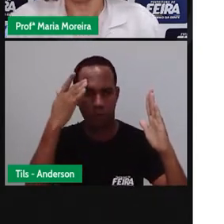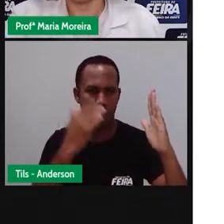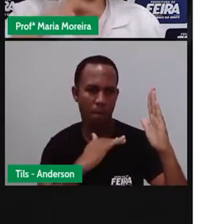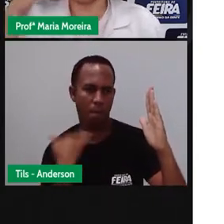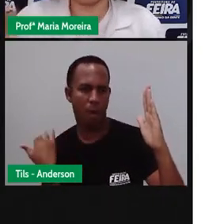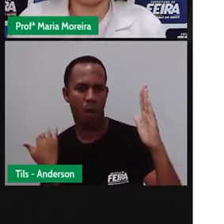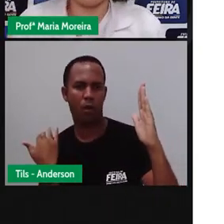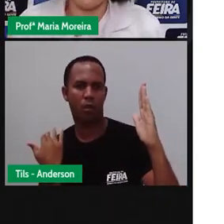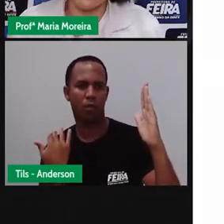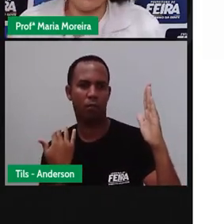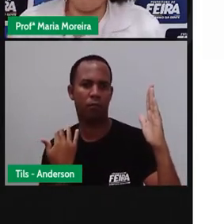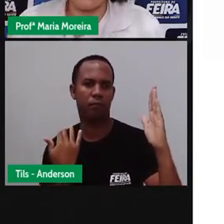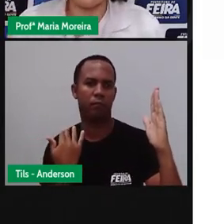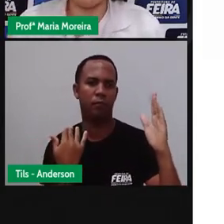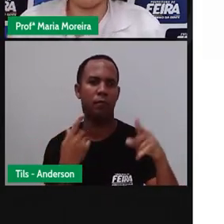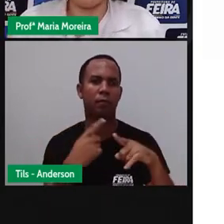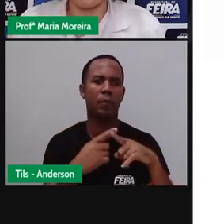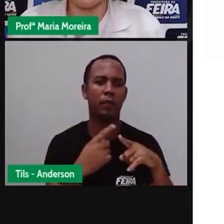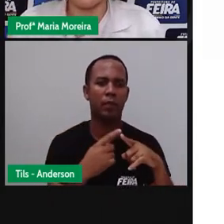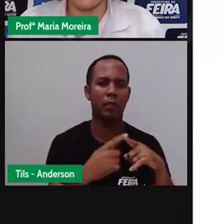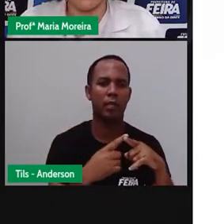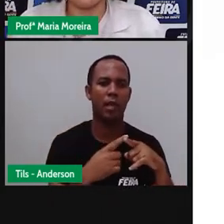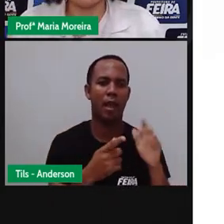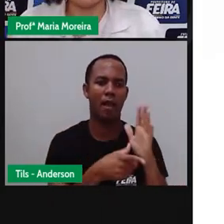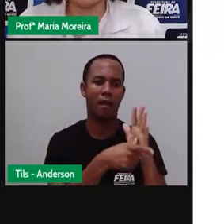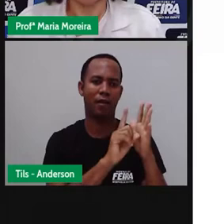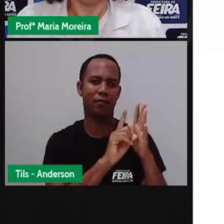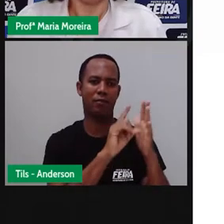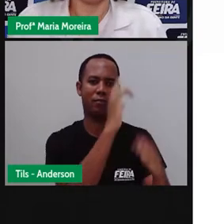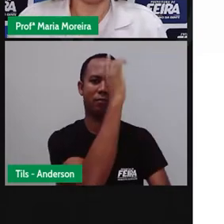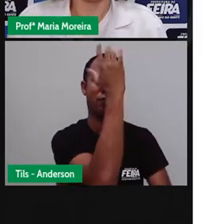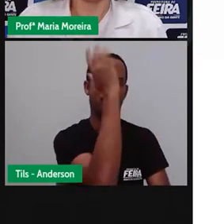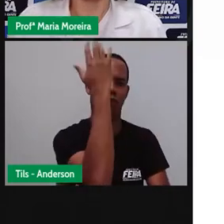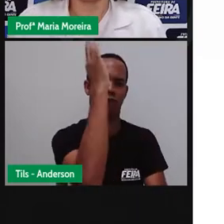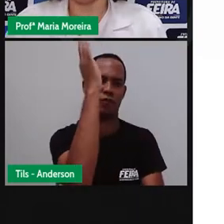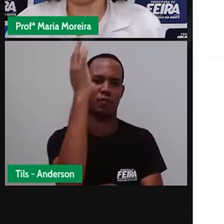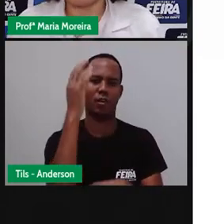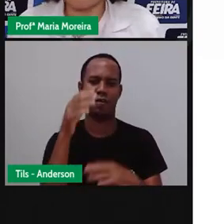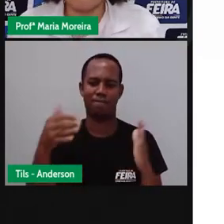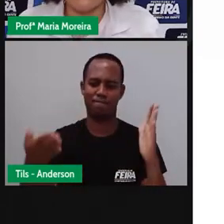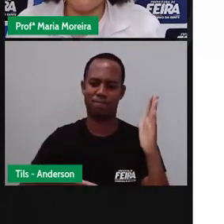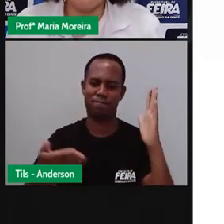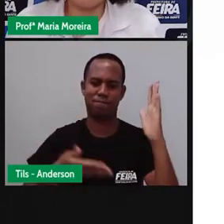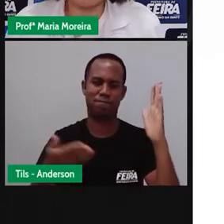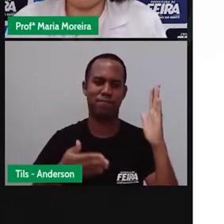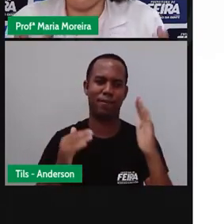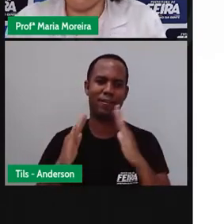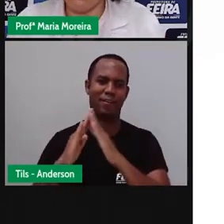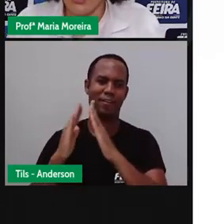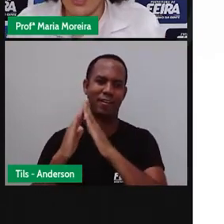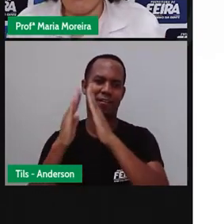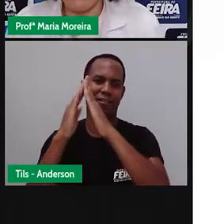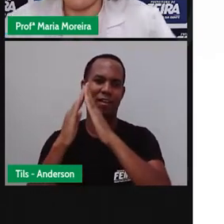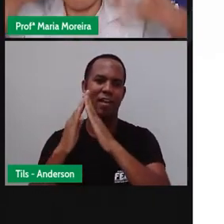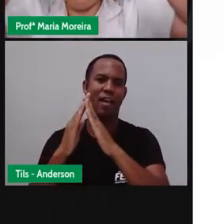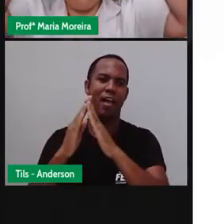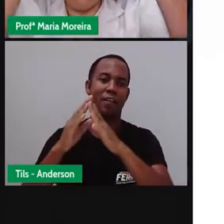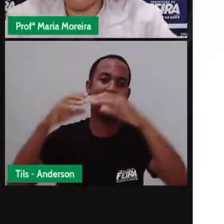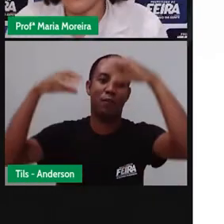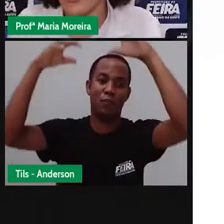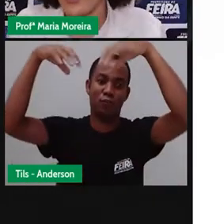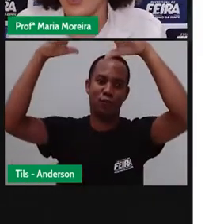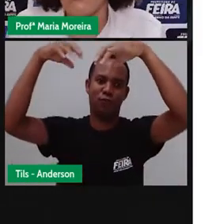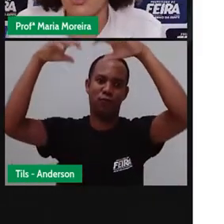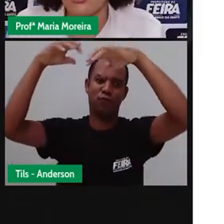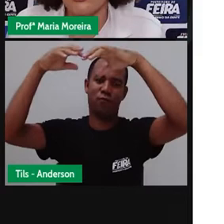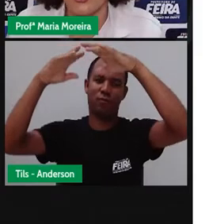porque tira-se a vegetação para se construir essas casas, e aí vem a chuva, o solo acaba recebendo